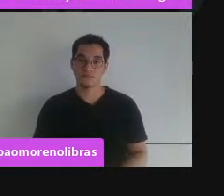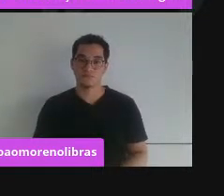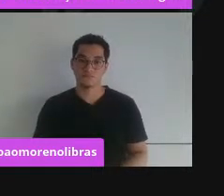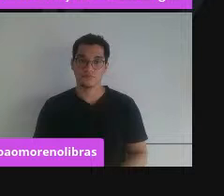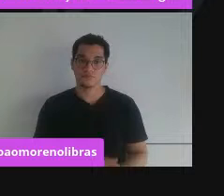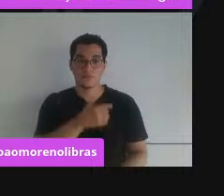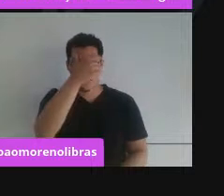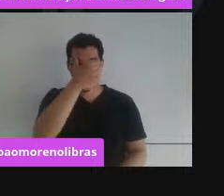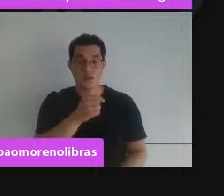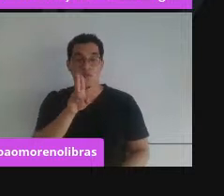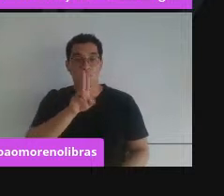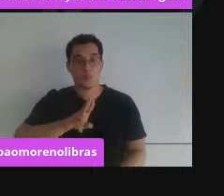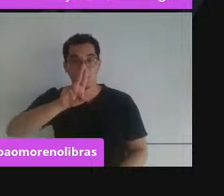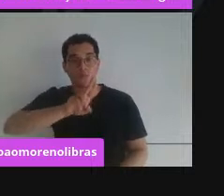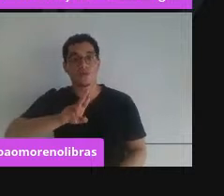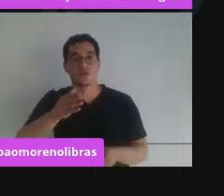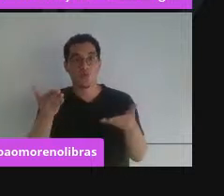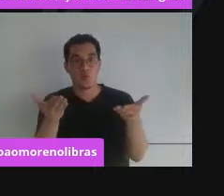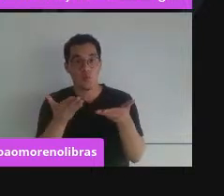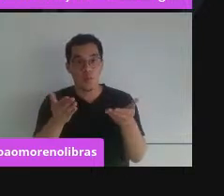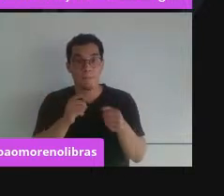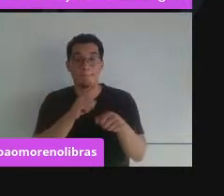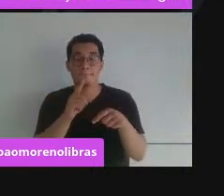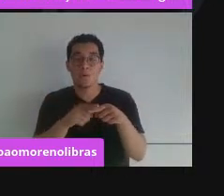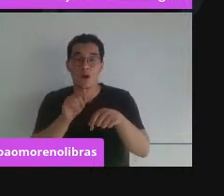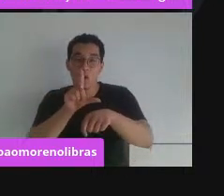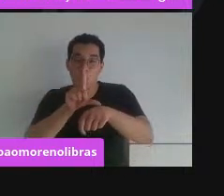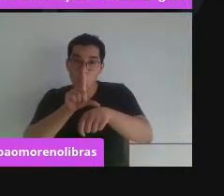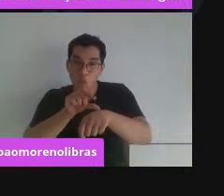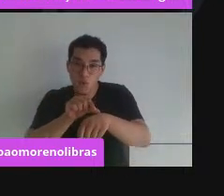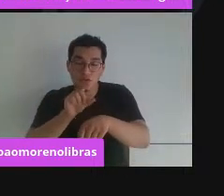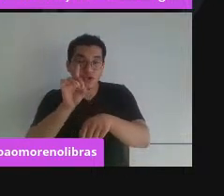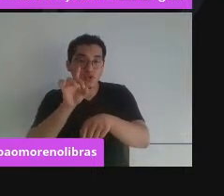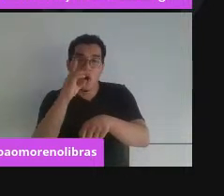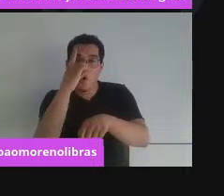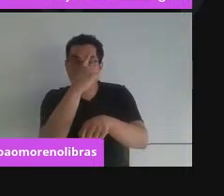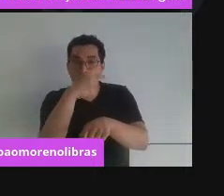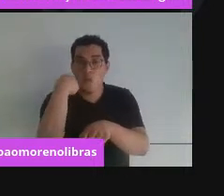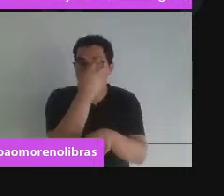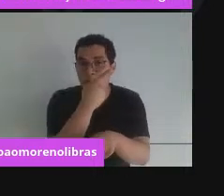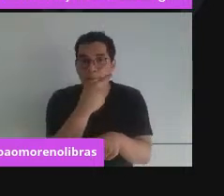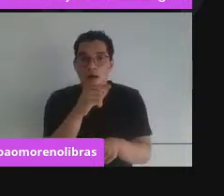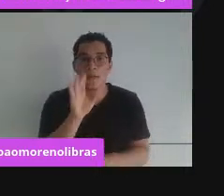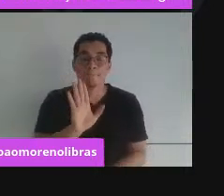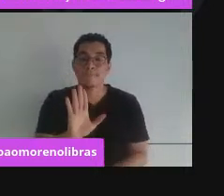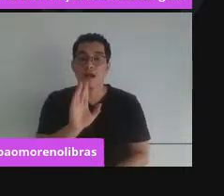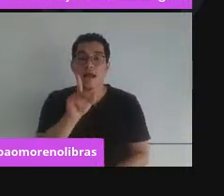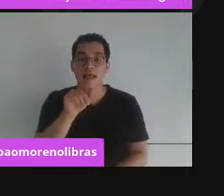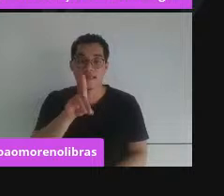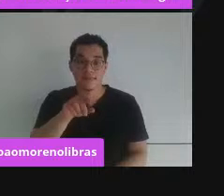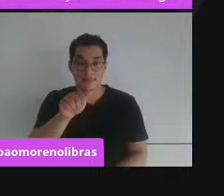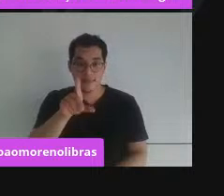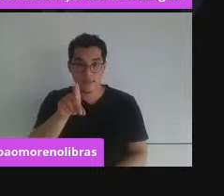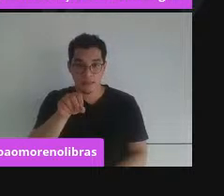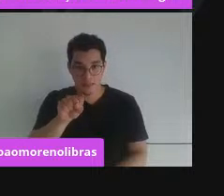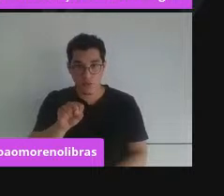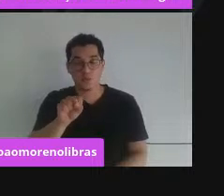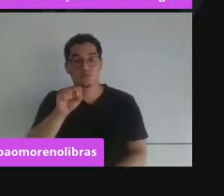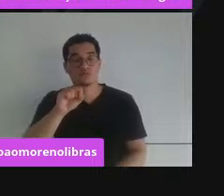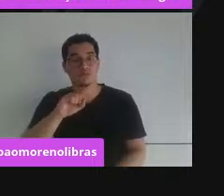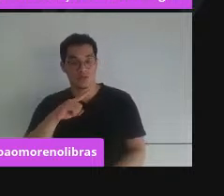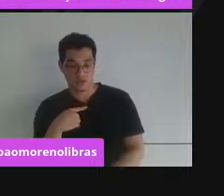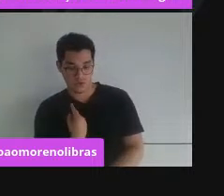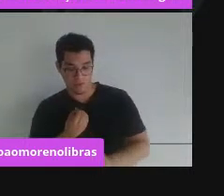vou trabalhar, o nosso tempo não é muito, e eu queria trazer essas duas situações, o dado que é produzido offline e o dado que é